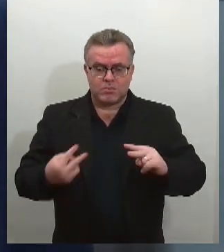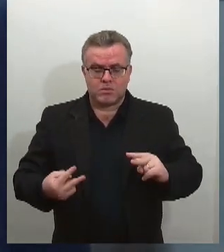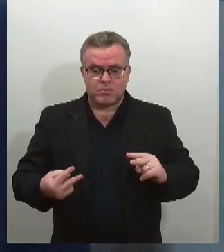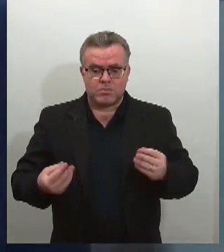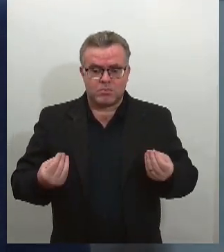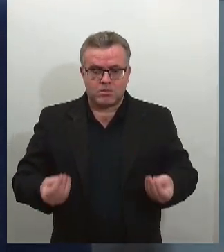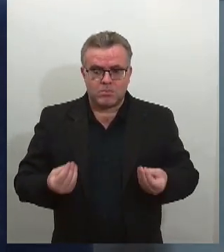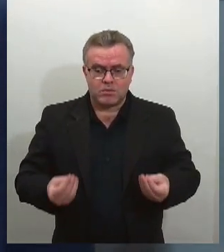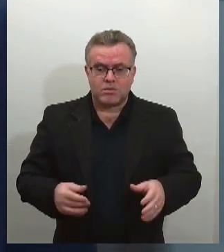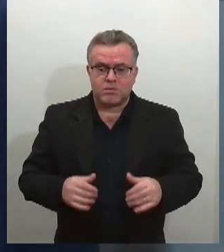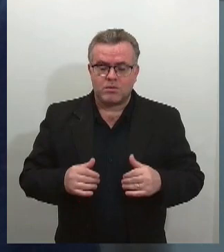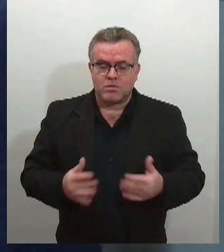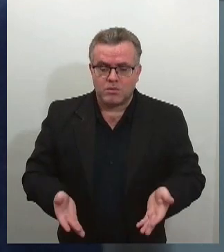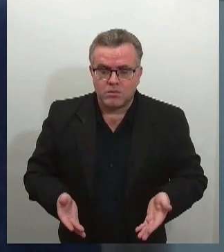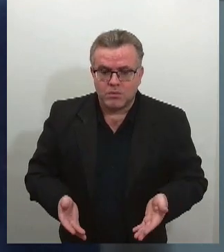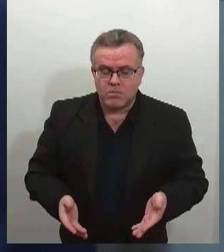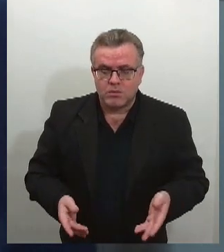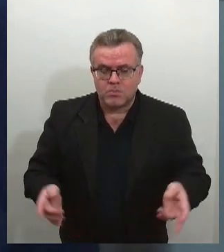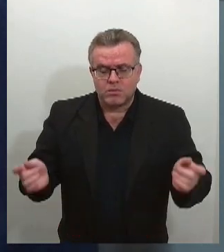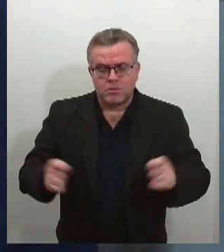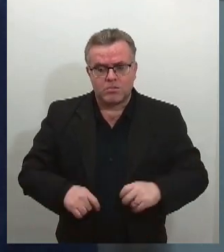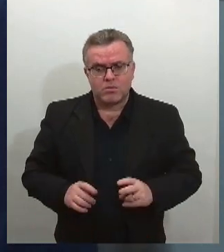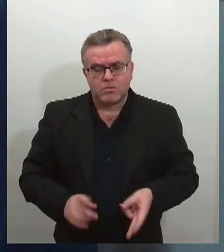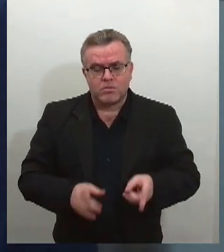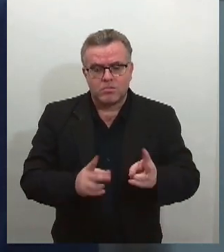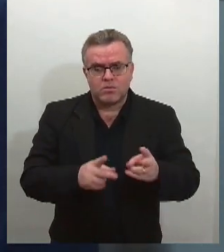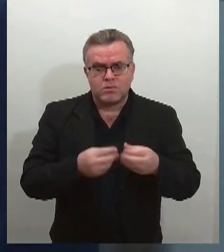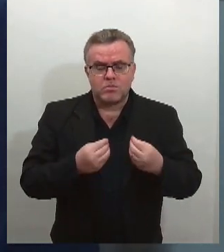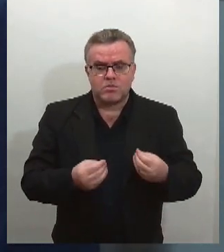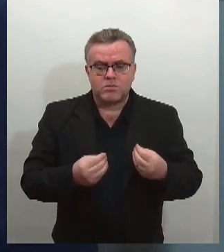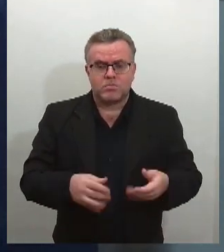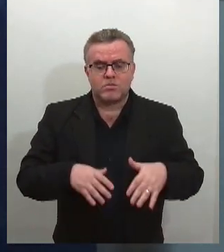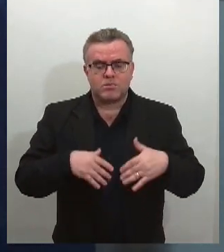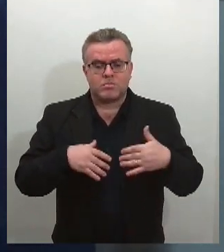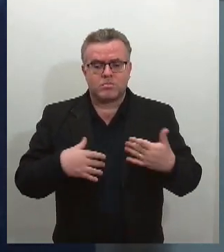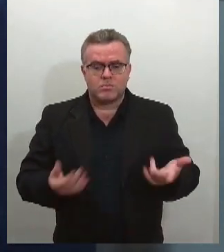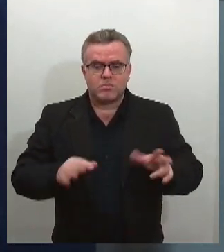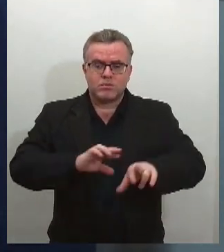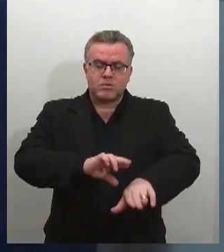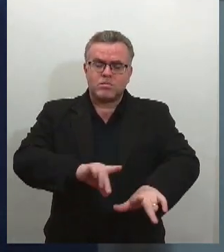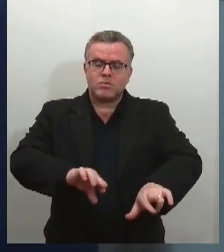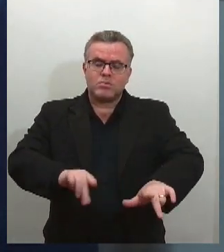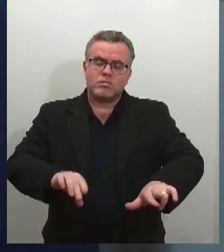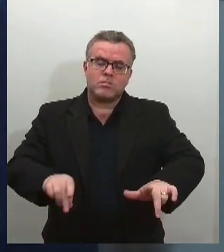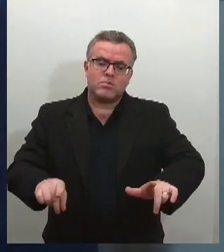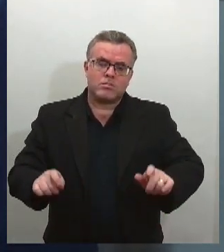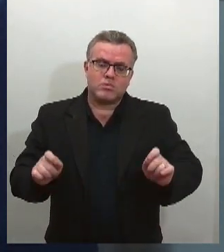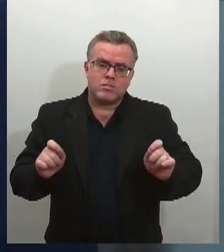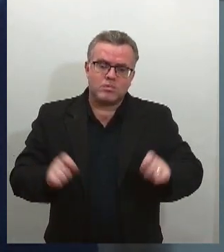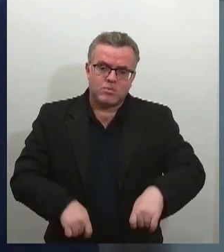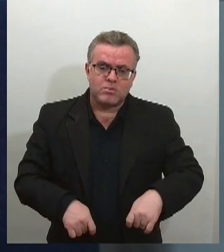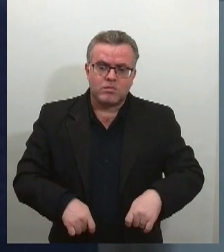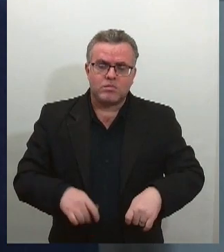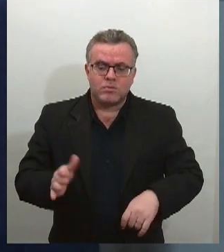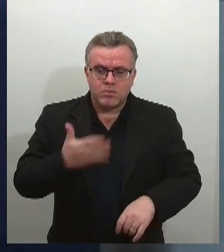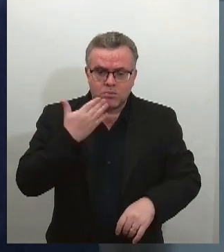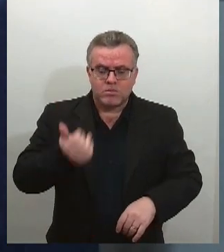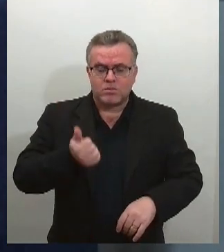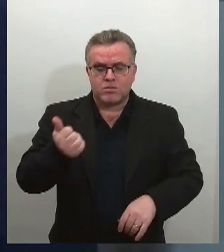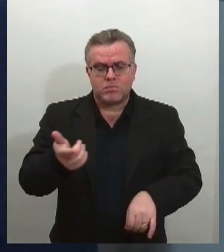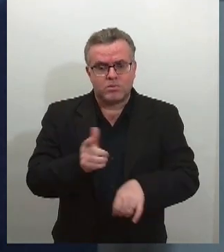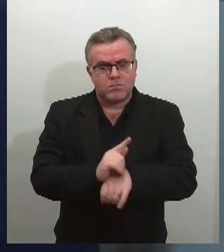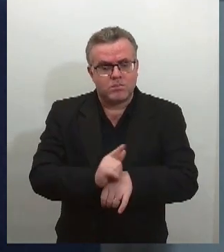A gente atua em várias áreas, mas o nosso foco é as melhorias de gestão, as melhorias nas